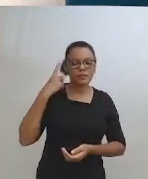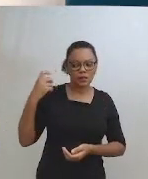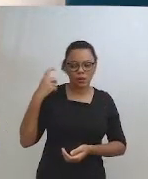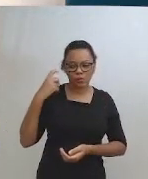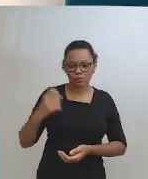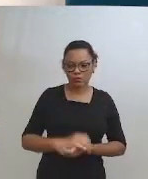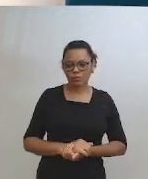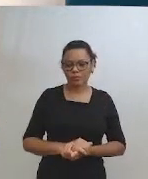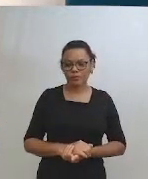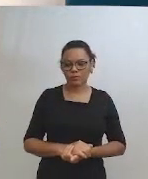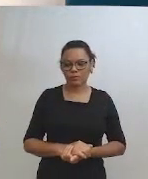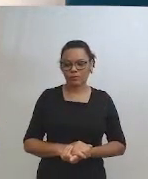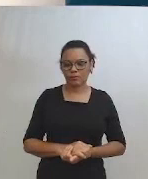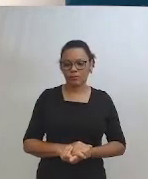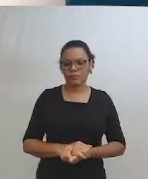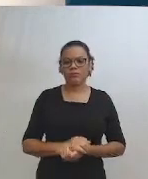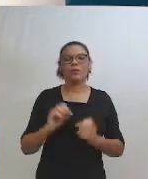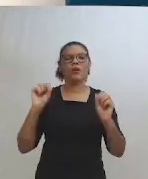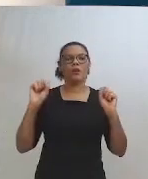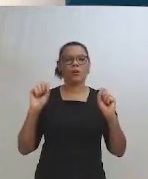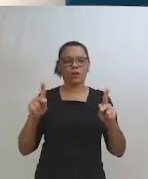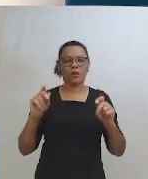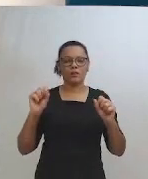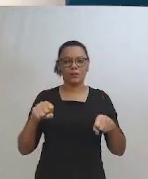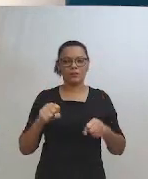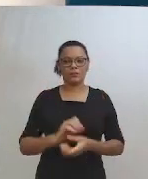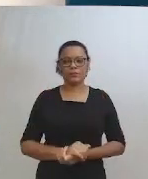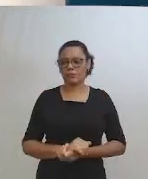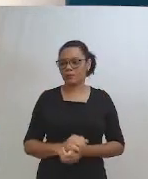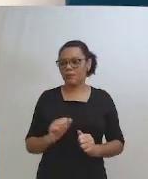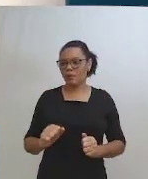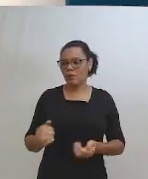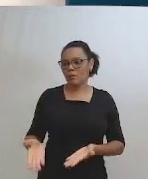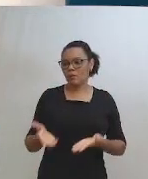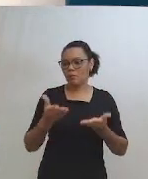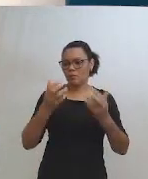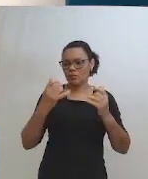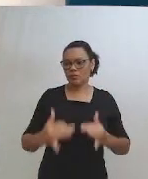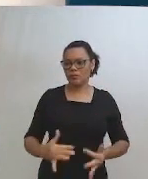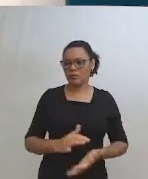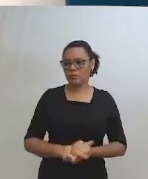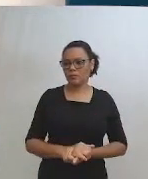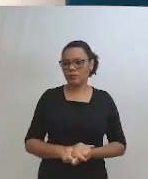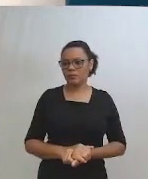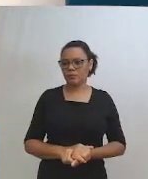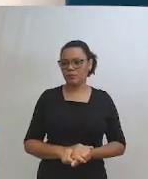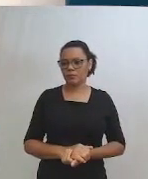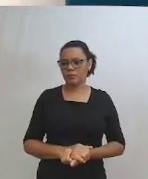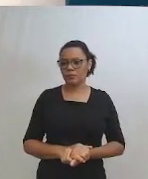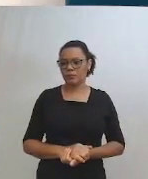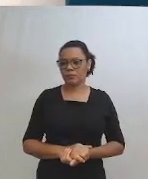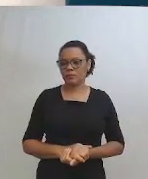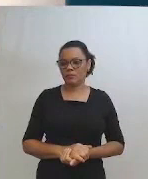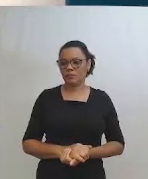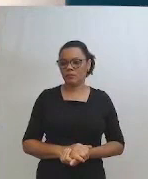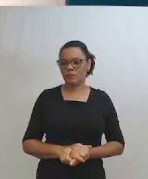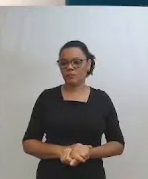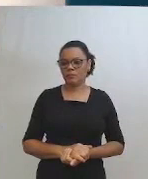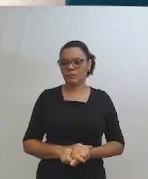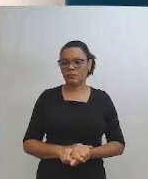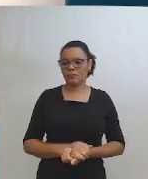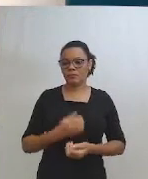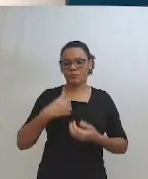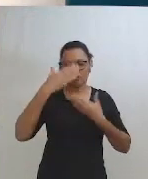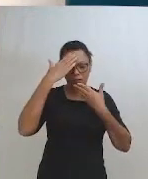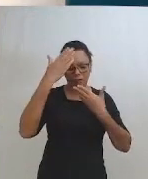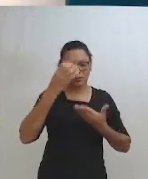Sim, Excelência. Vossa Excelência tem a palavra pelo prazo regimental. Agradeço, Excelência. Boa tarde,